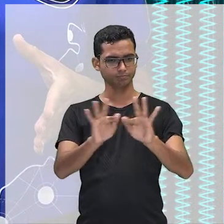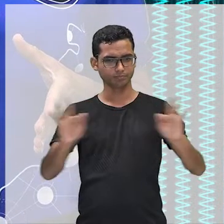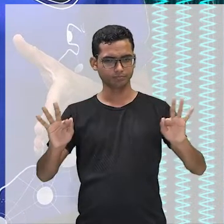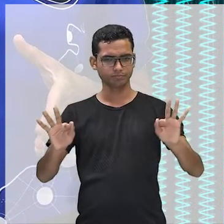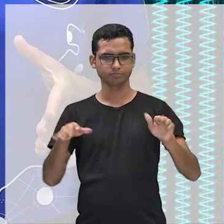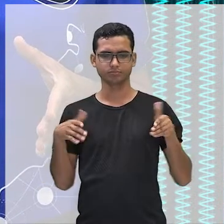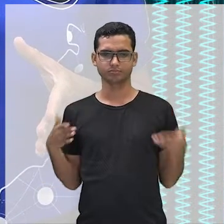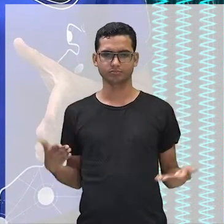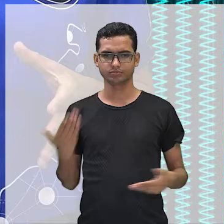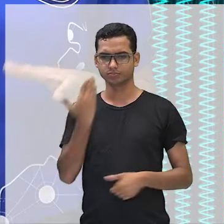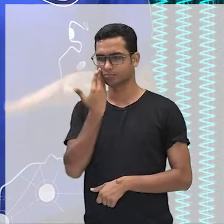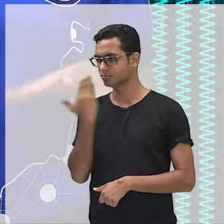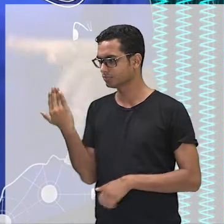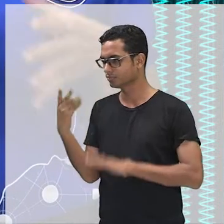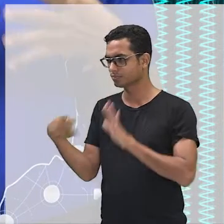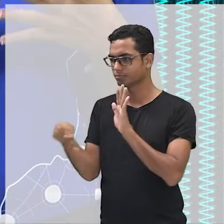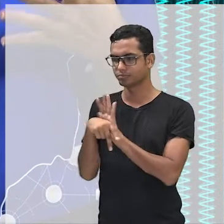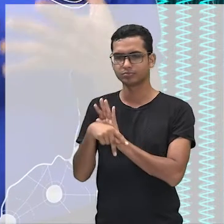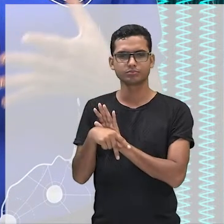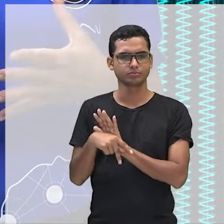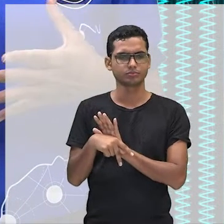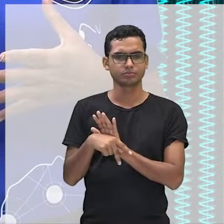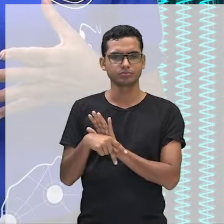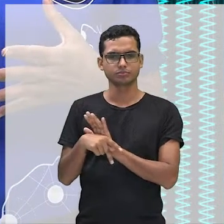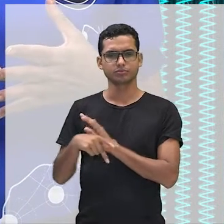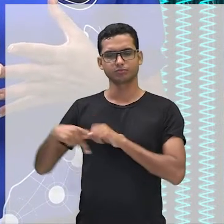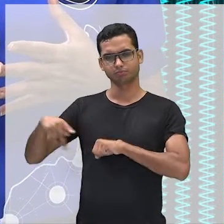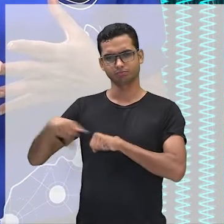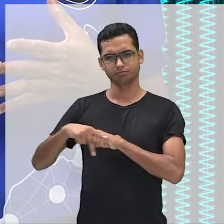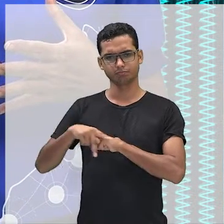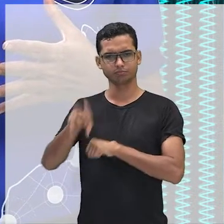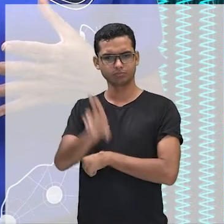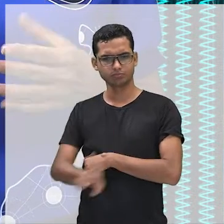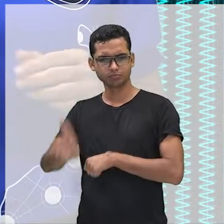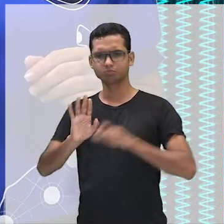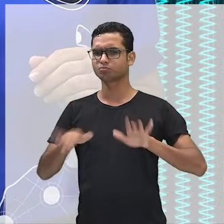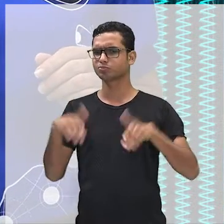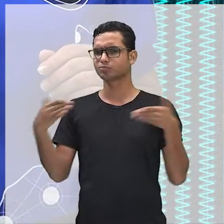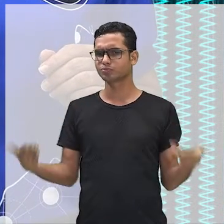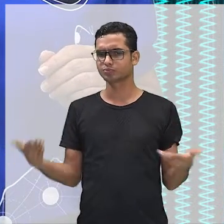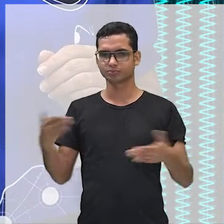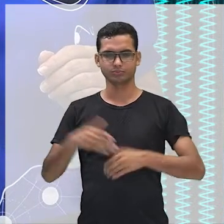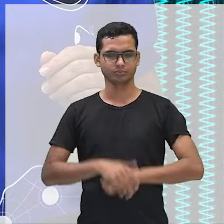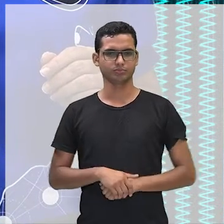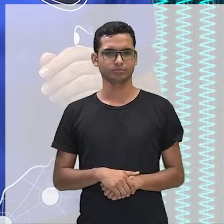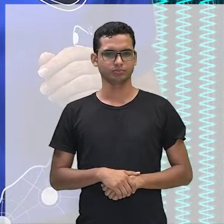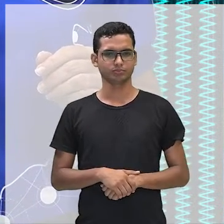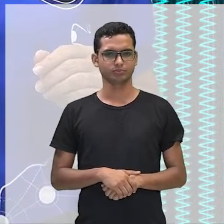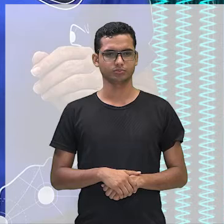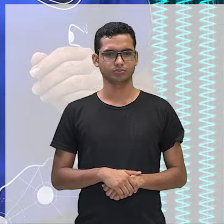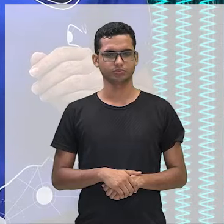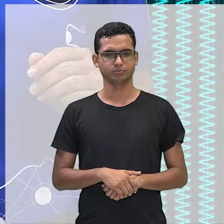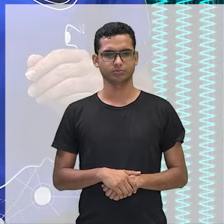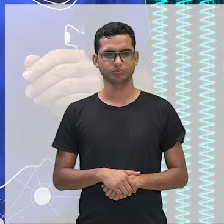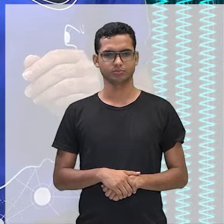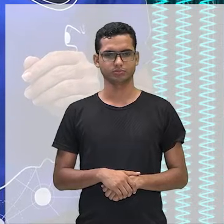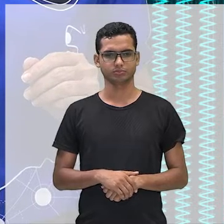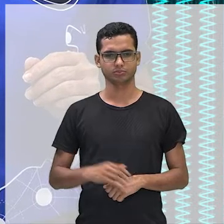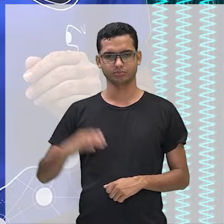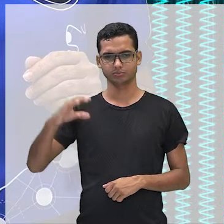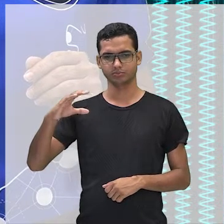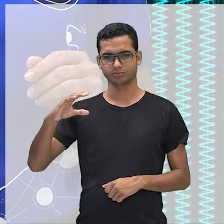pronome Lucas aqui, qual seria o pronome que eu vou querer utilizar? Vamos ver a frase aqui, então, olha só. Tem